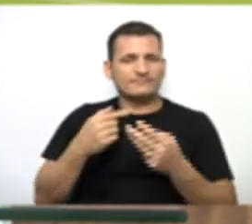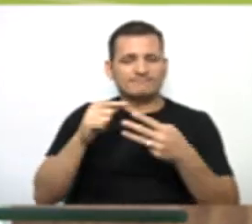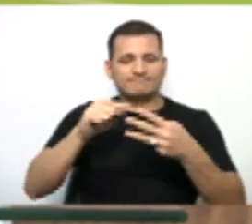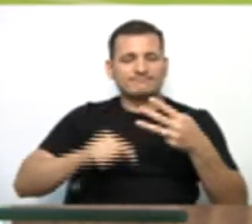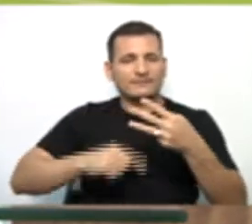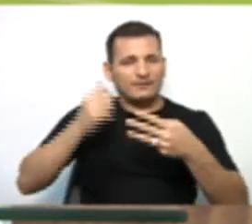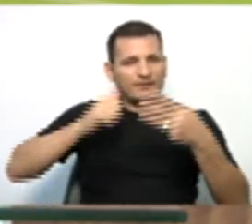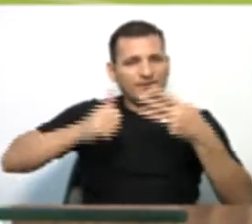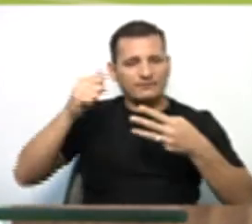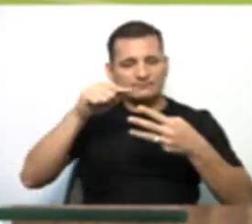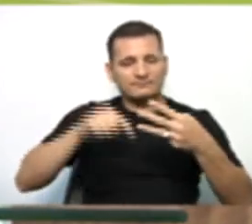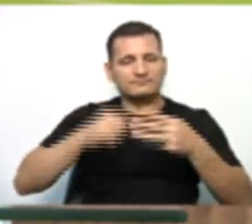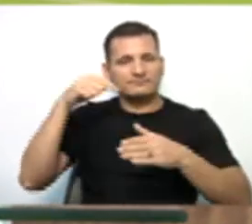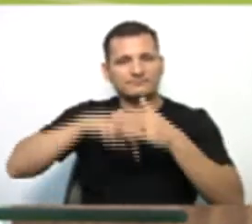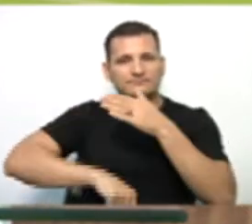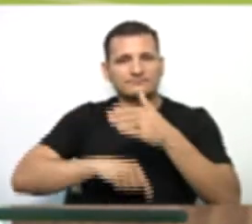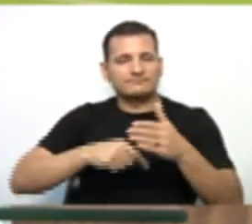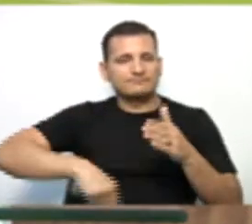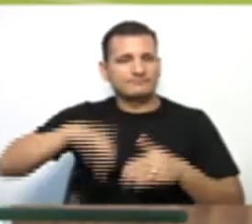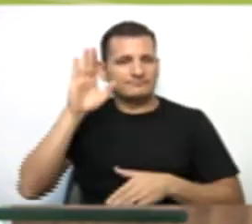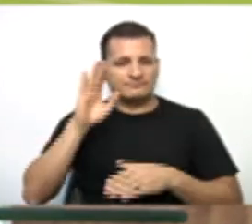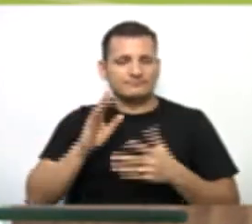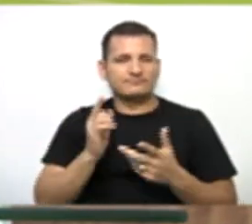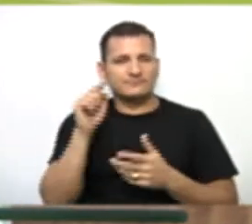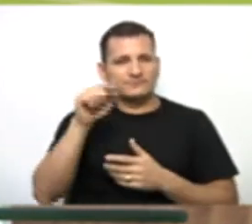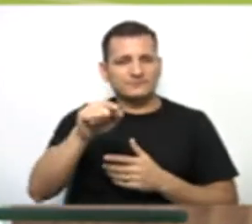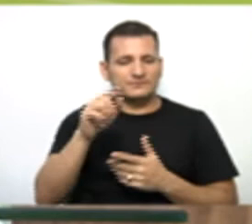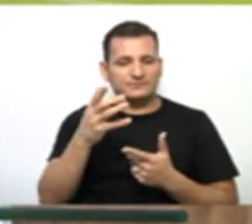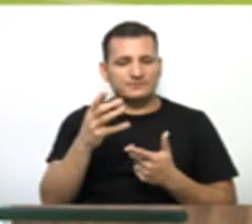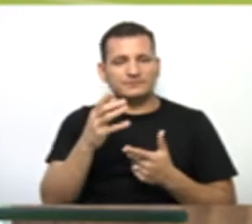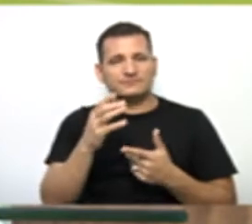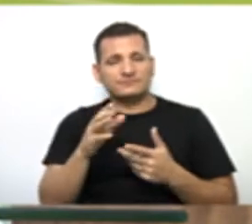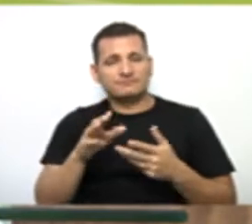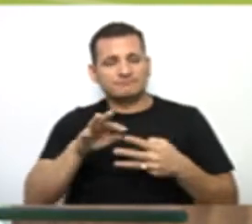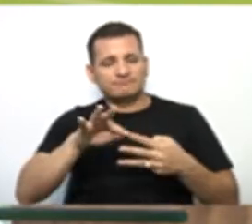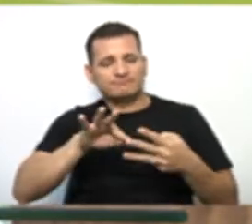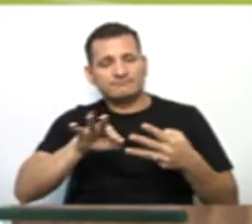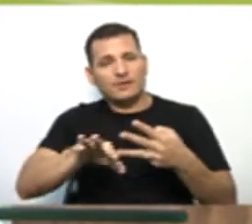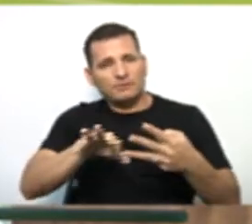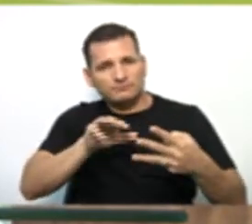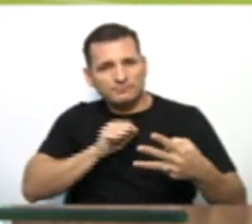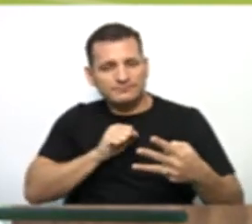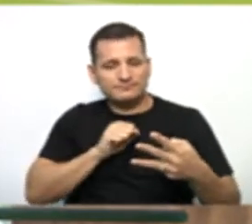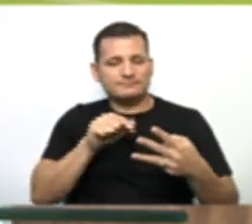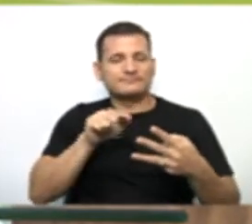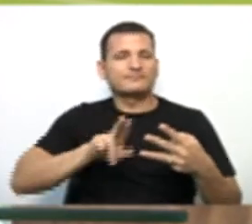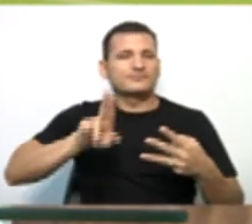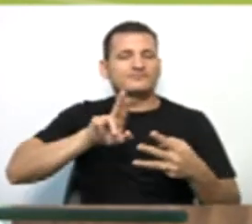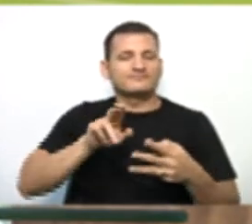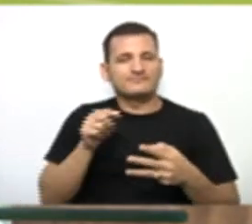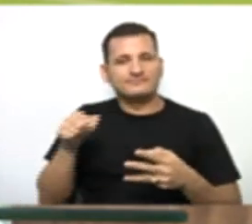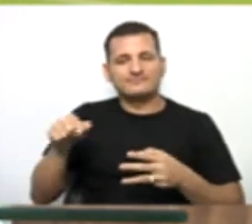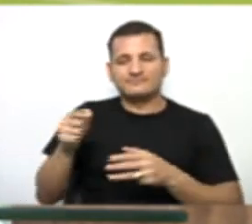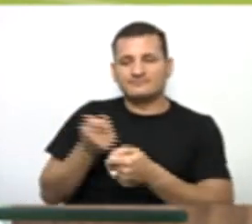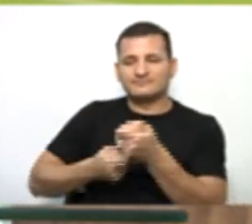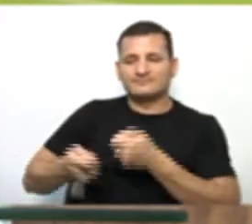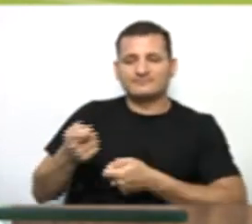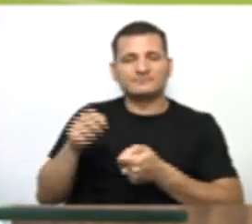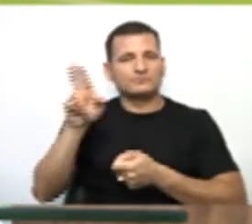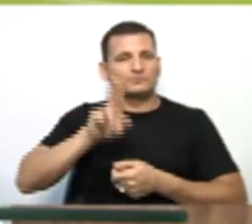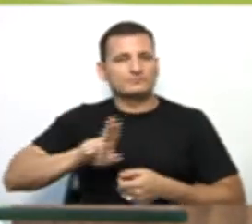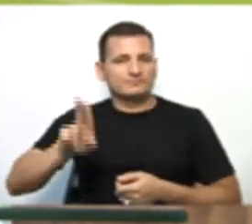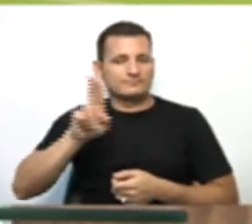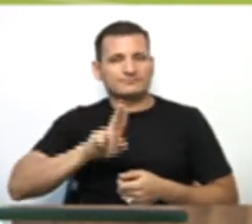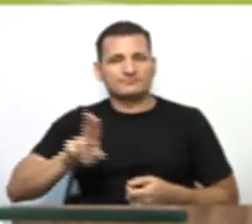elas com uma profundidade maior para que você se aproprie desse conceito e utilize essas